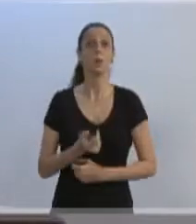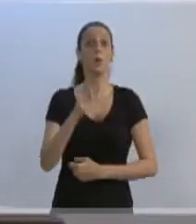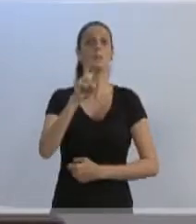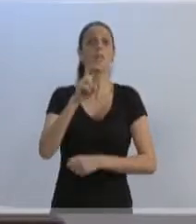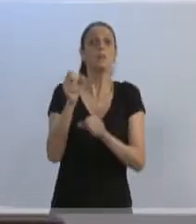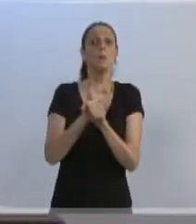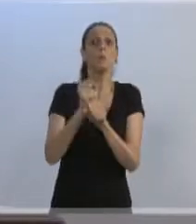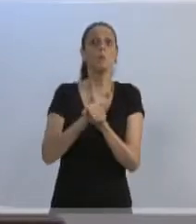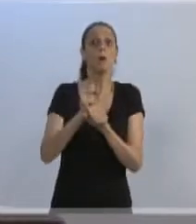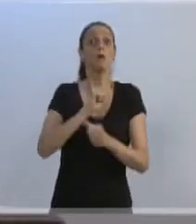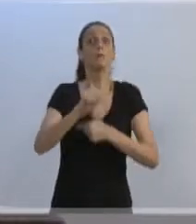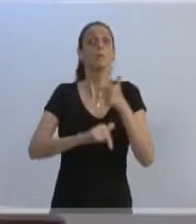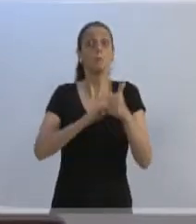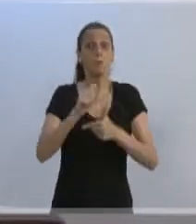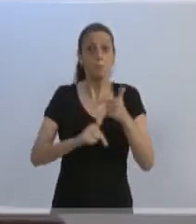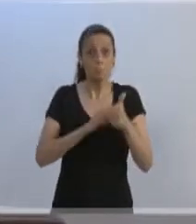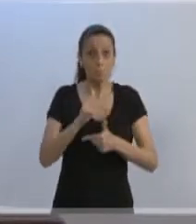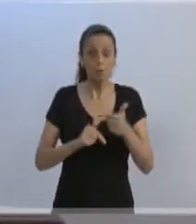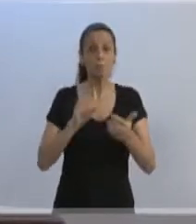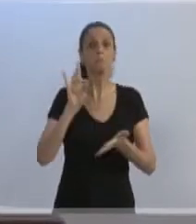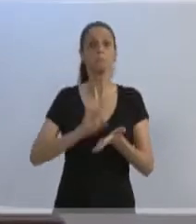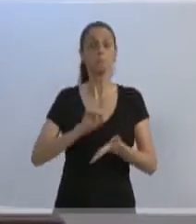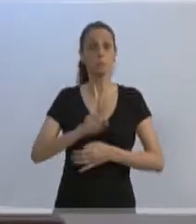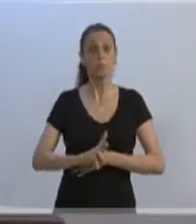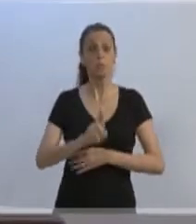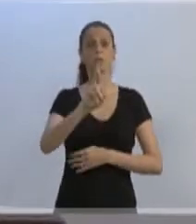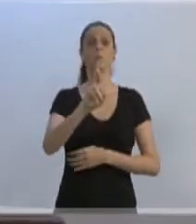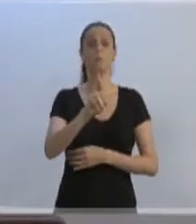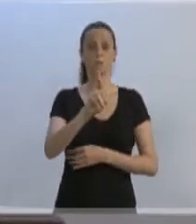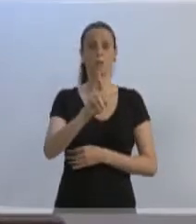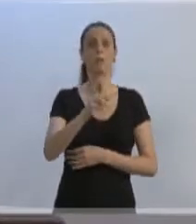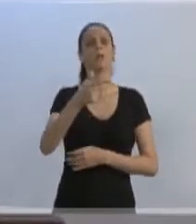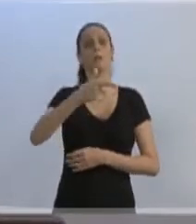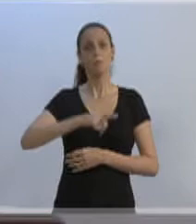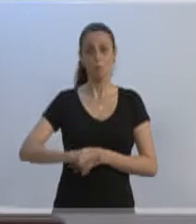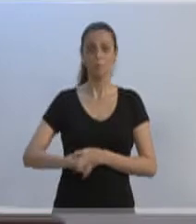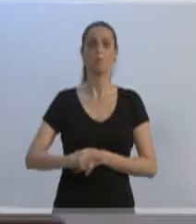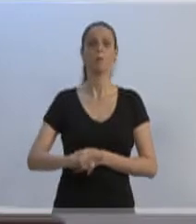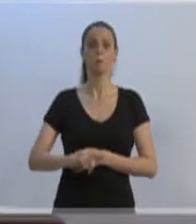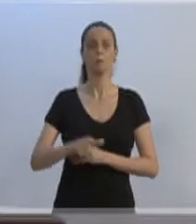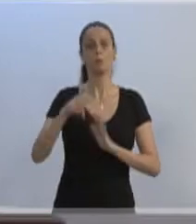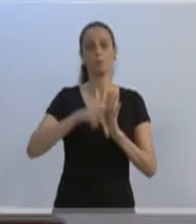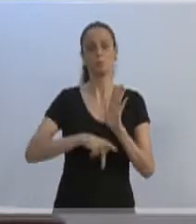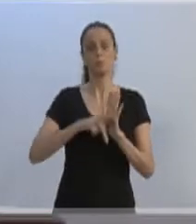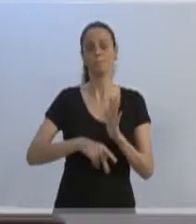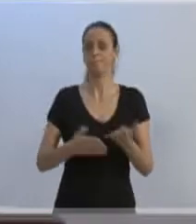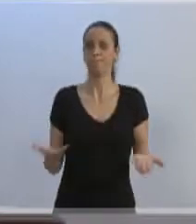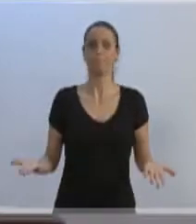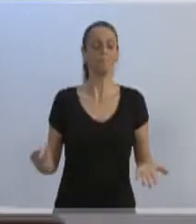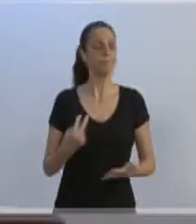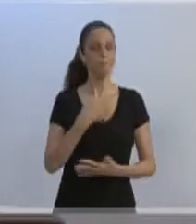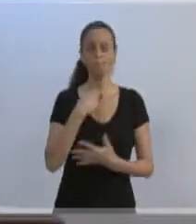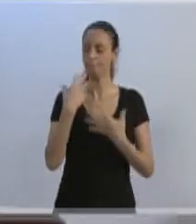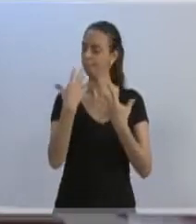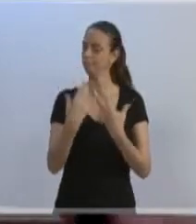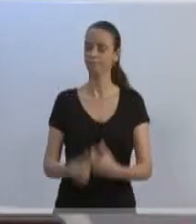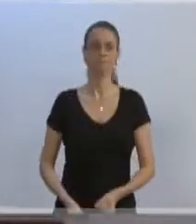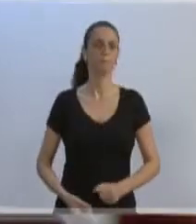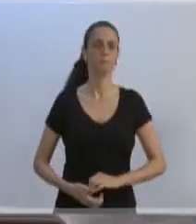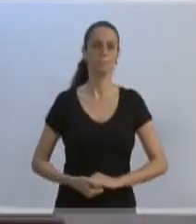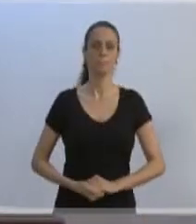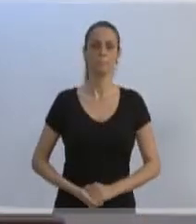quase cinco anos querer representar mais uma vez esses projetos então não posso concordar com isso